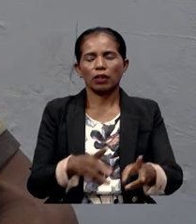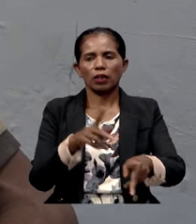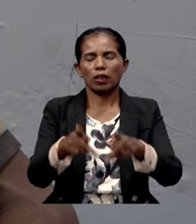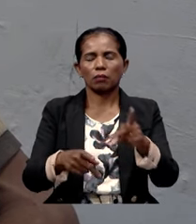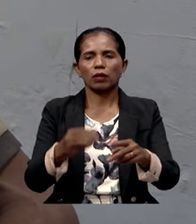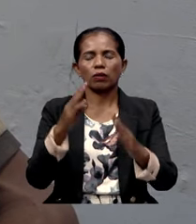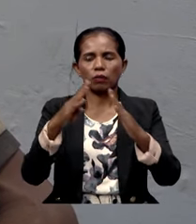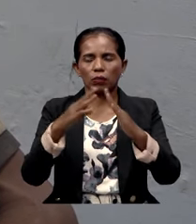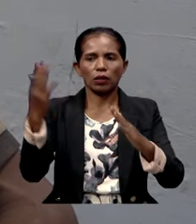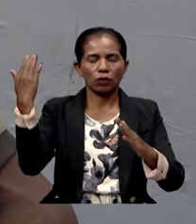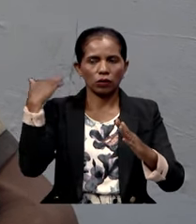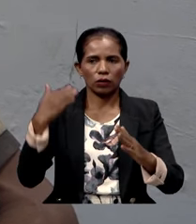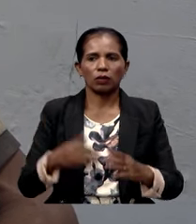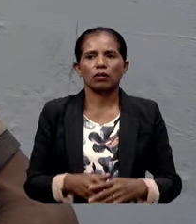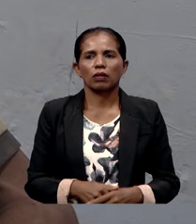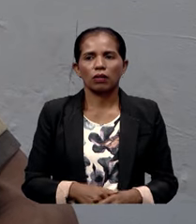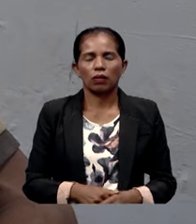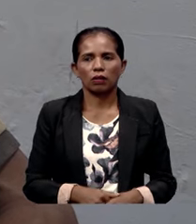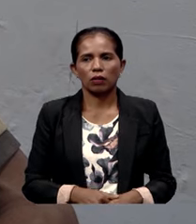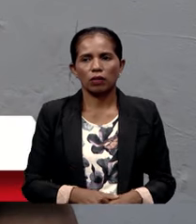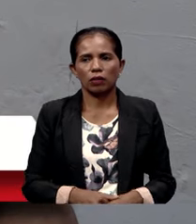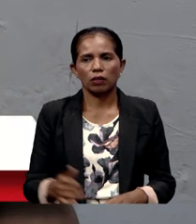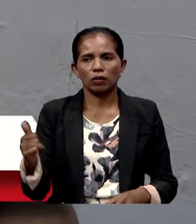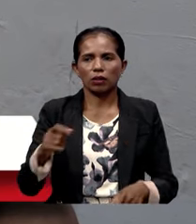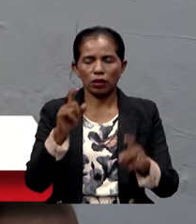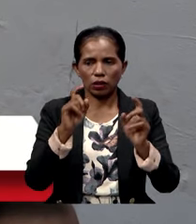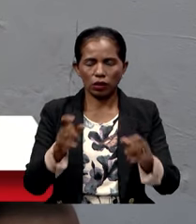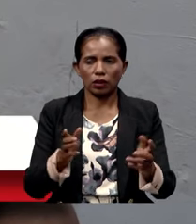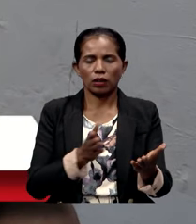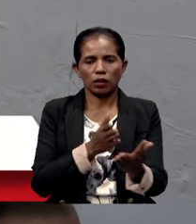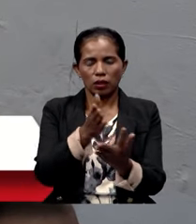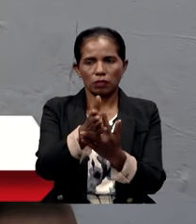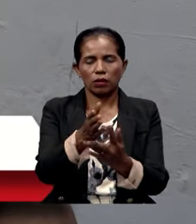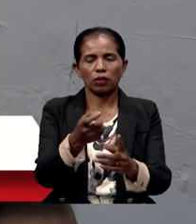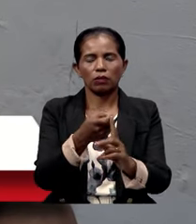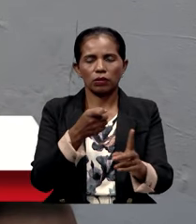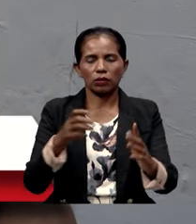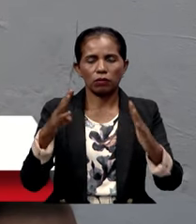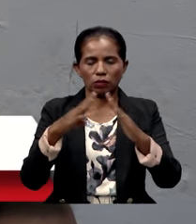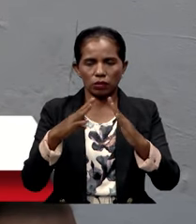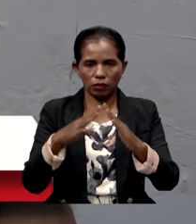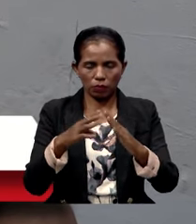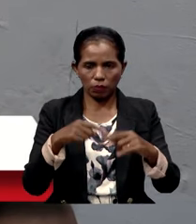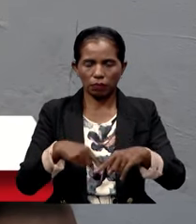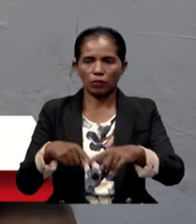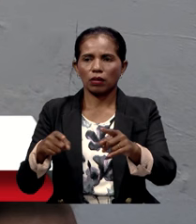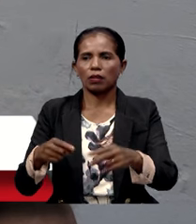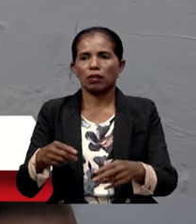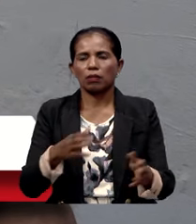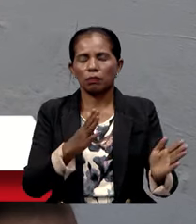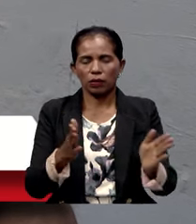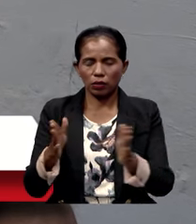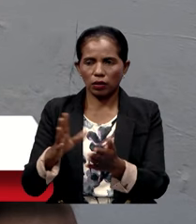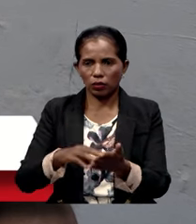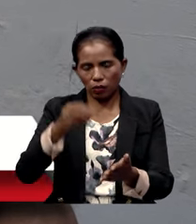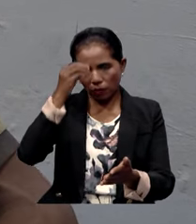ko tuknemos ya redor escola nia ne sira tem que liu ene makba sir ne uma tempo e de processo